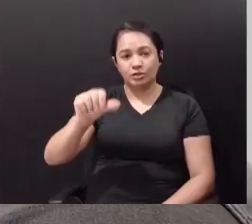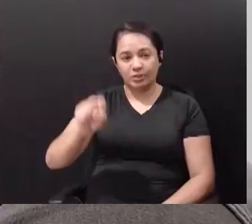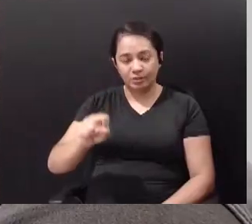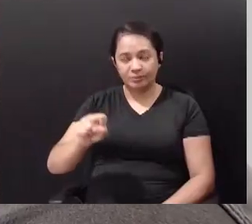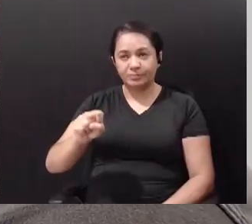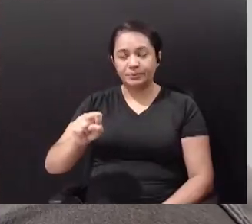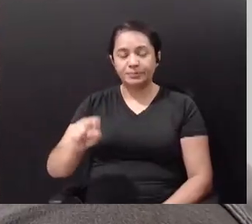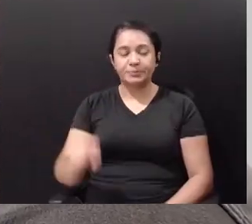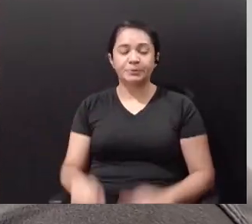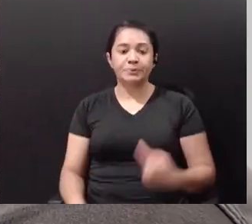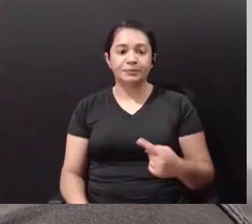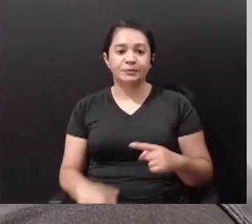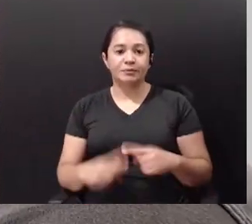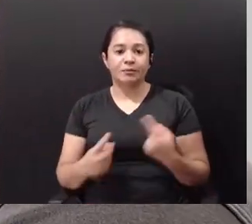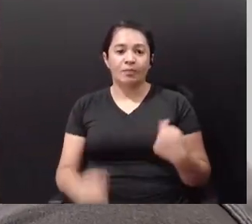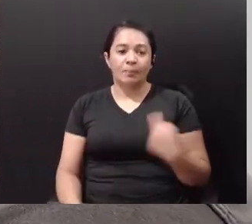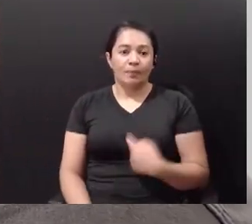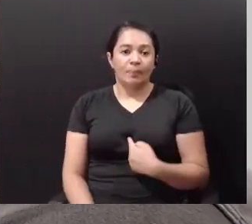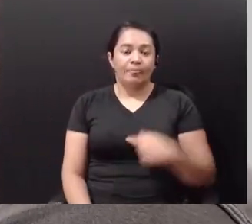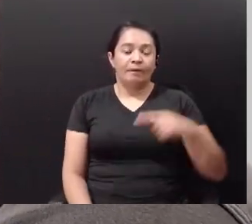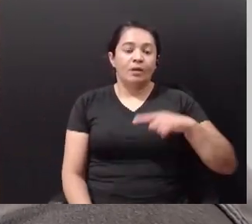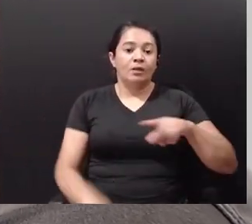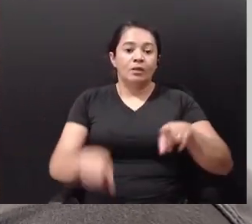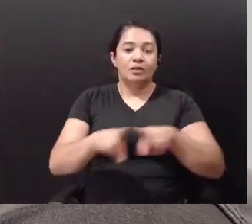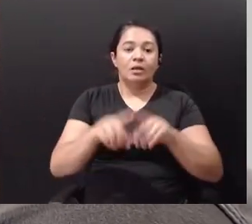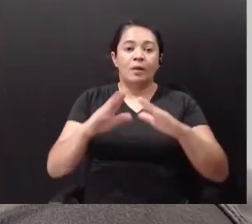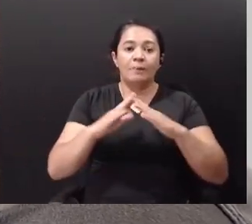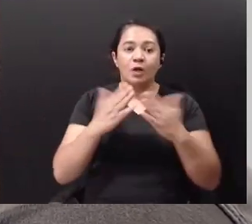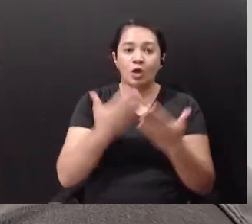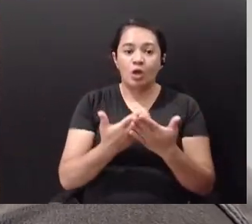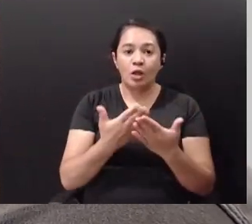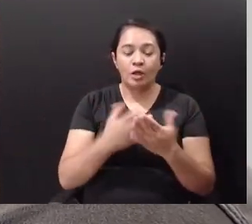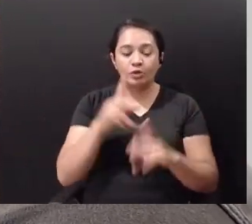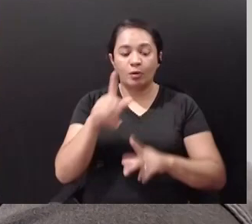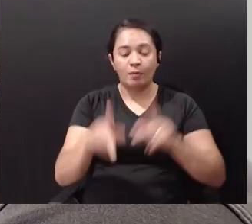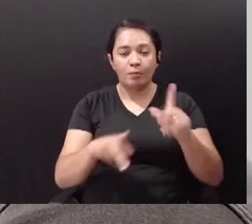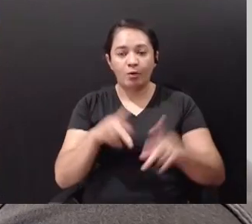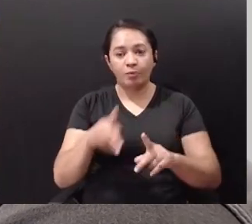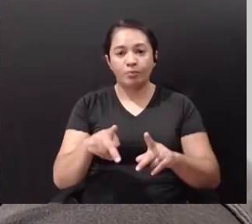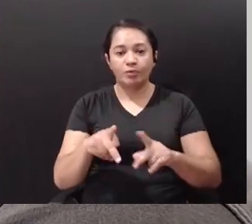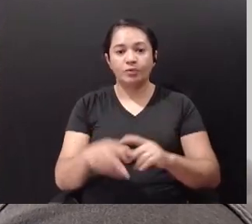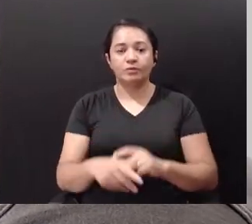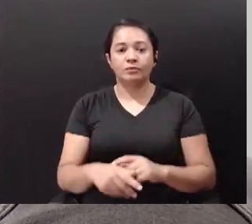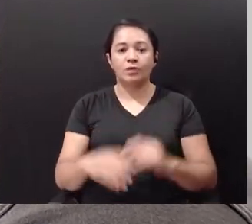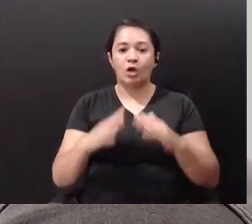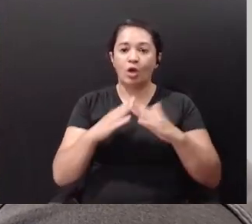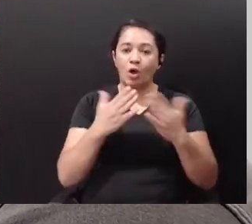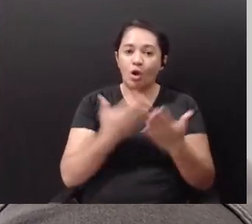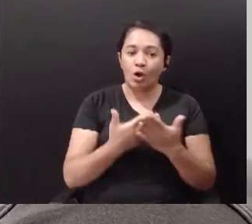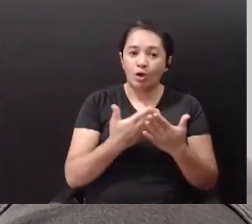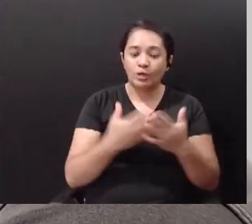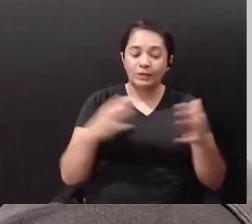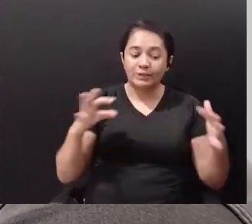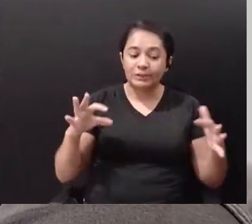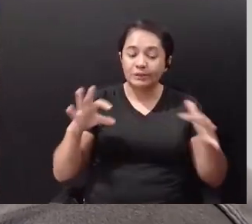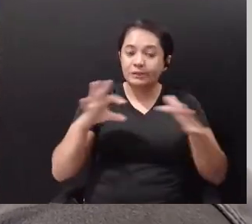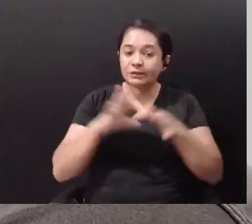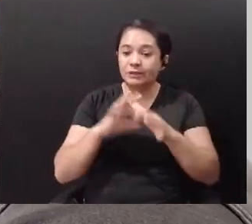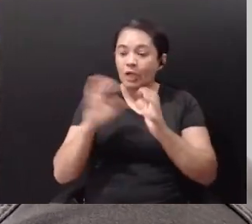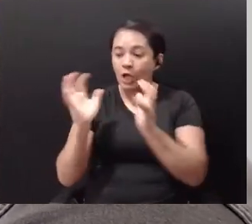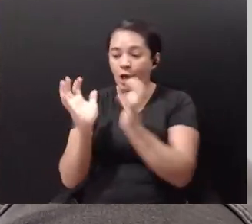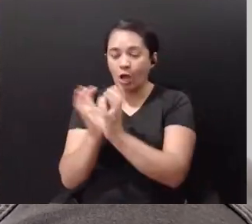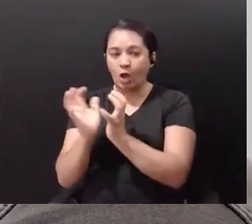Mas nós teremos também colégios populares. Colégios ligados a grupos de elite,